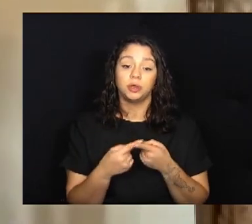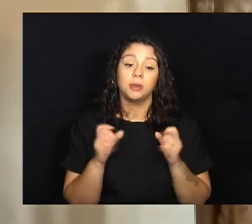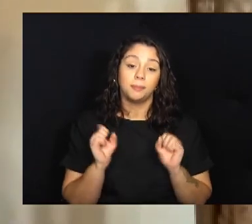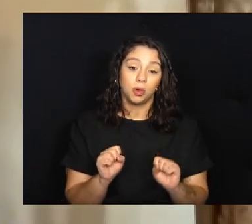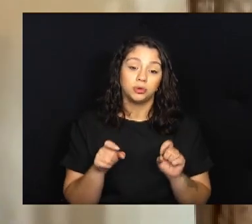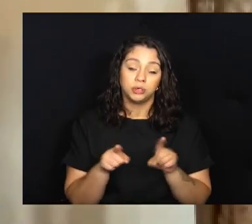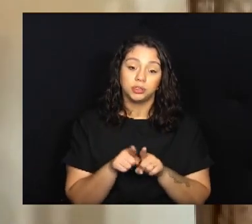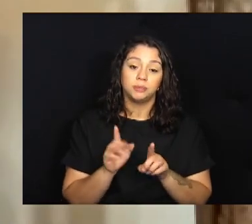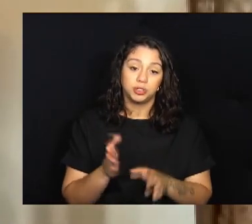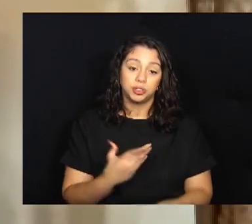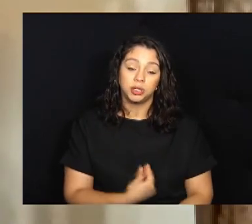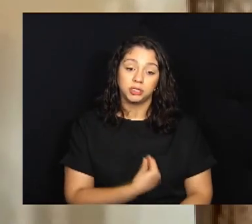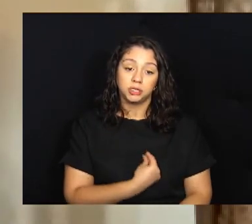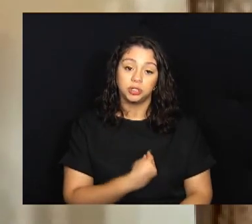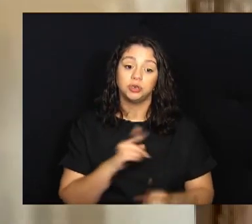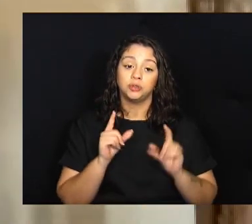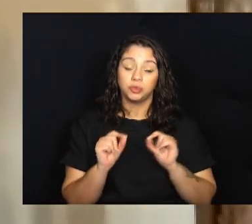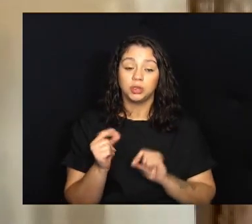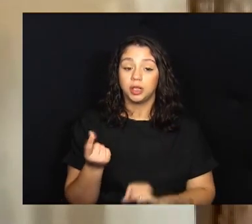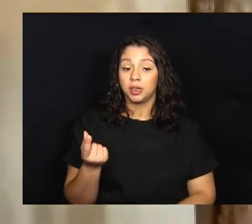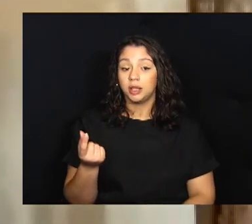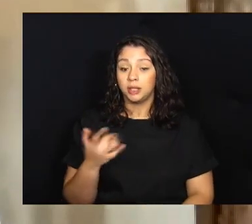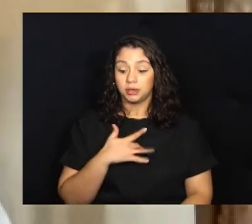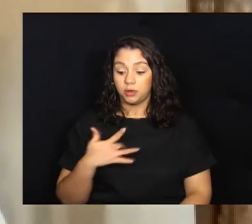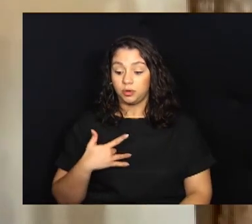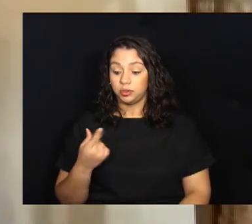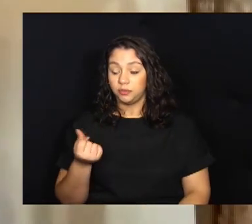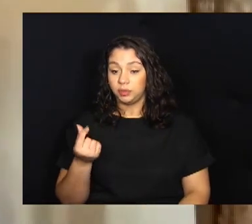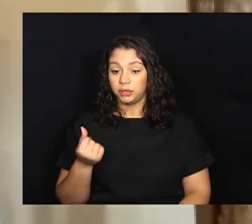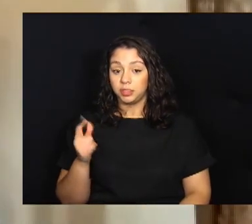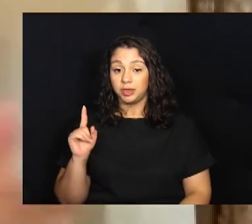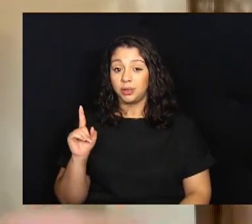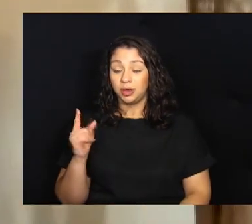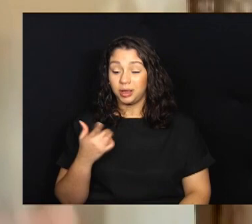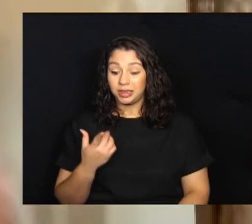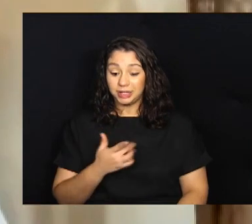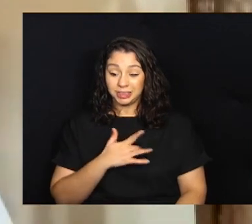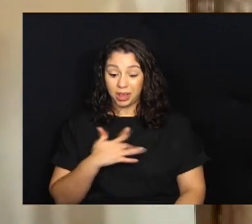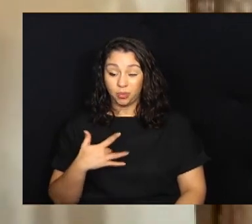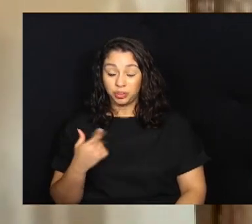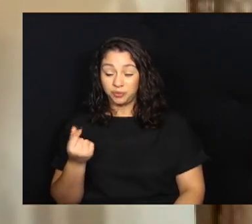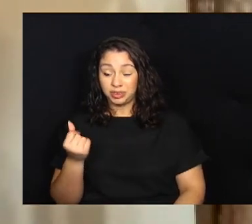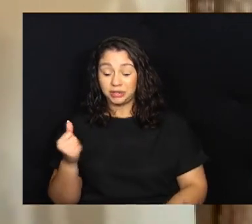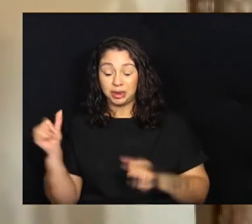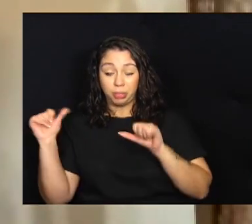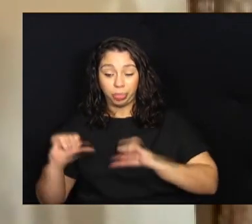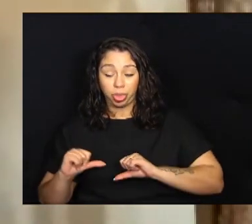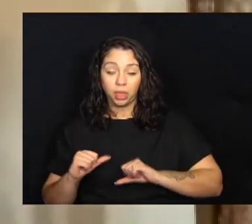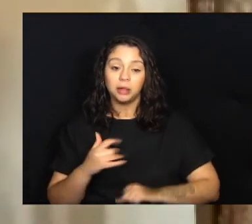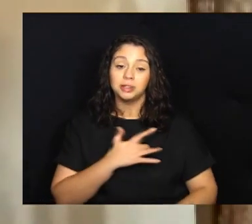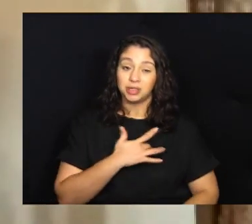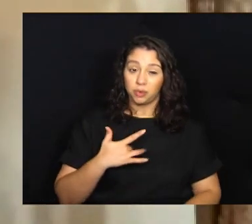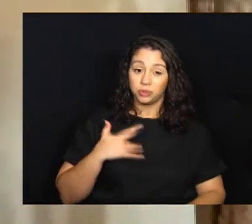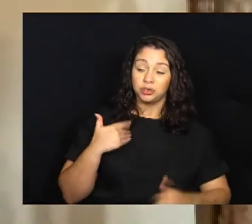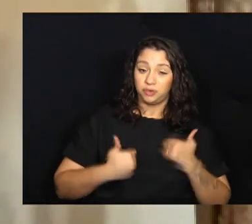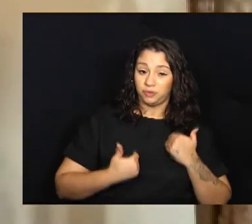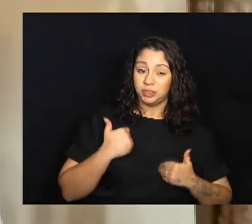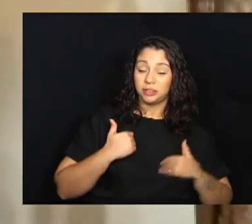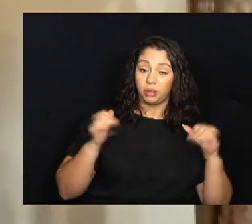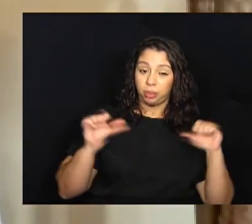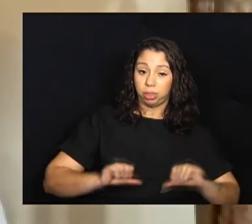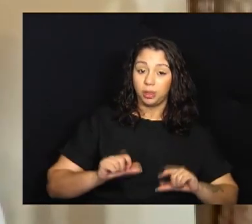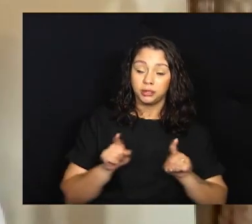existem vários casos, a saúde financeira ela tem a capacidade de tirar a saúde física. Então ela impacta diretamente na saúde física também.